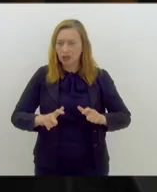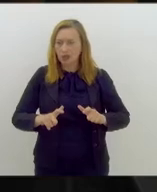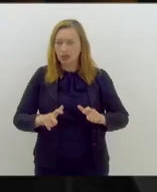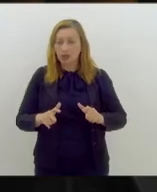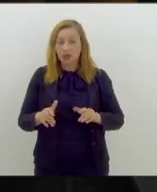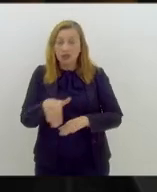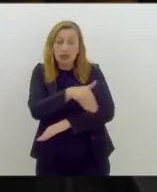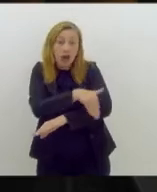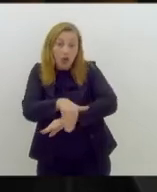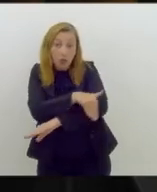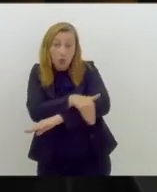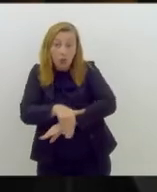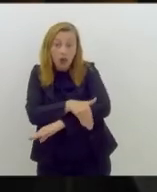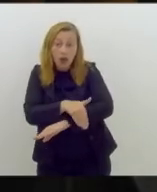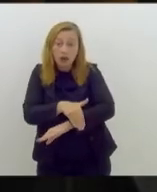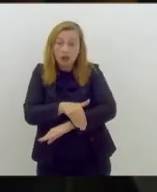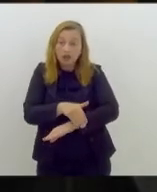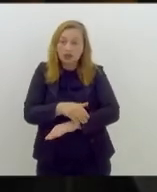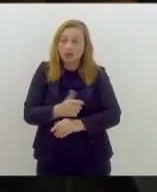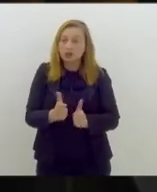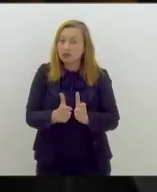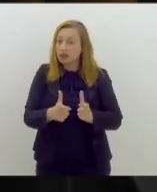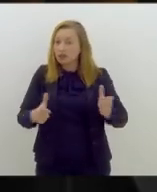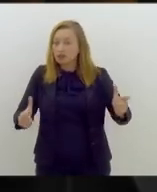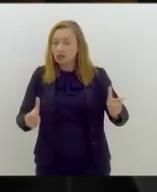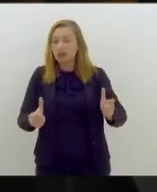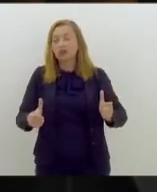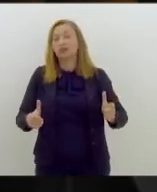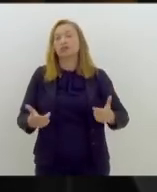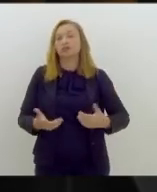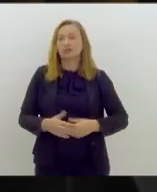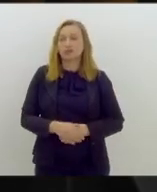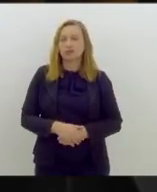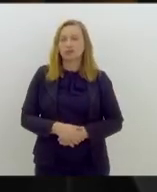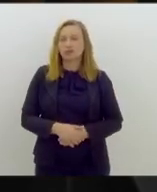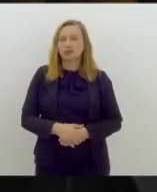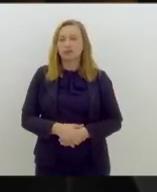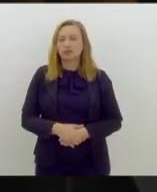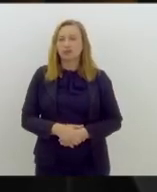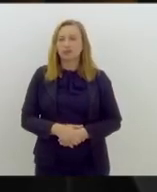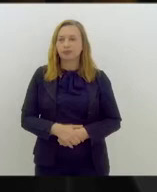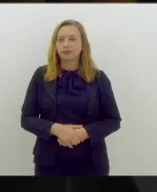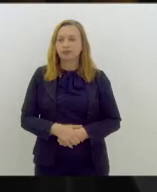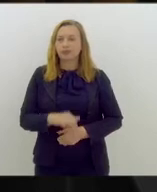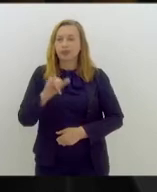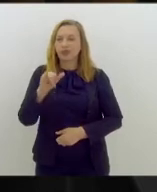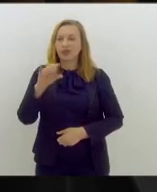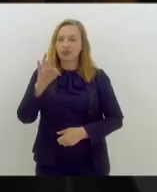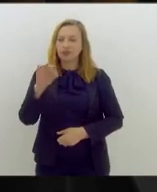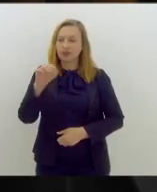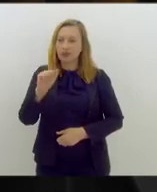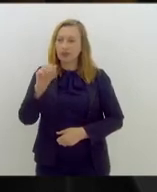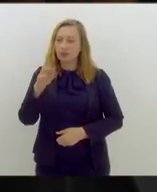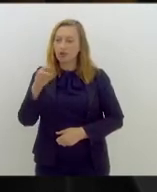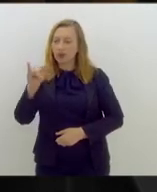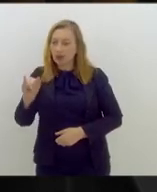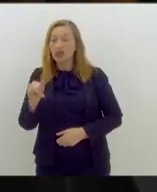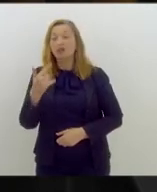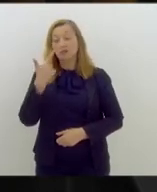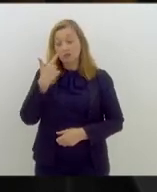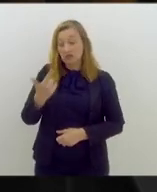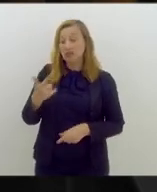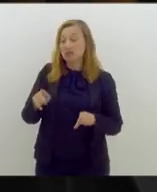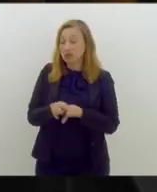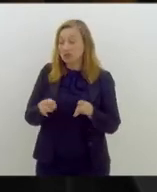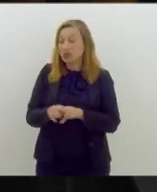meio da rua em grandes quantidades e isto que eu vim Itaboraí eu vi se repetir